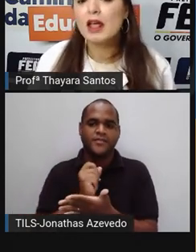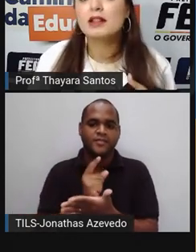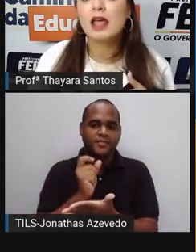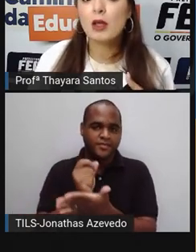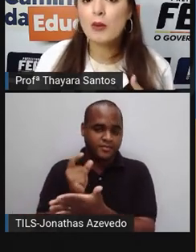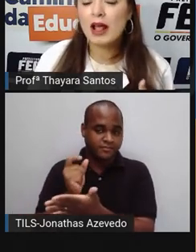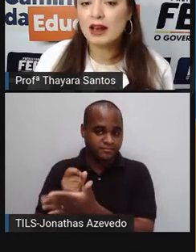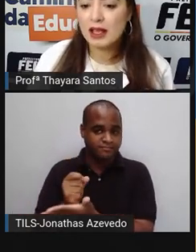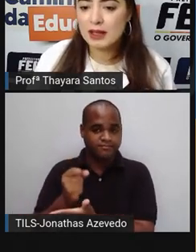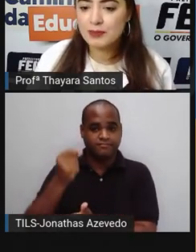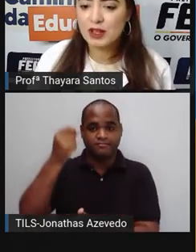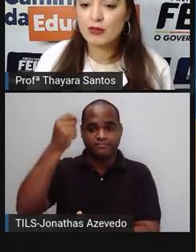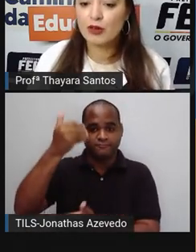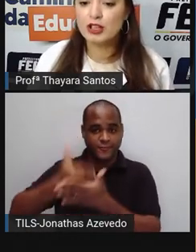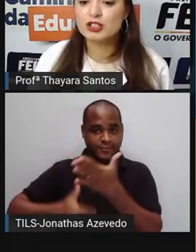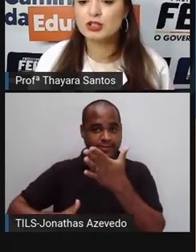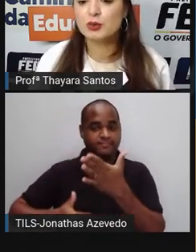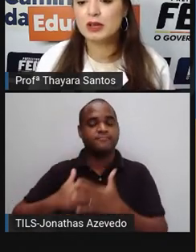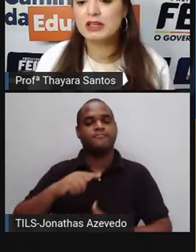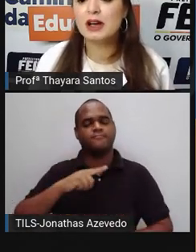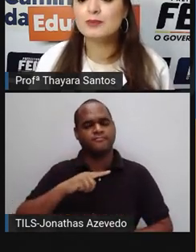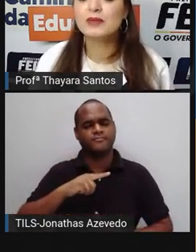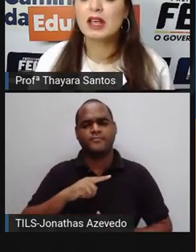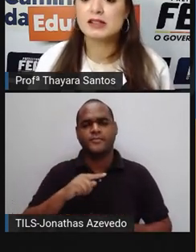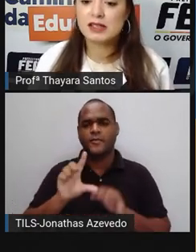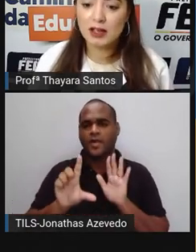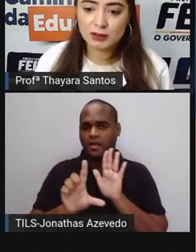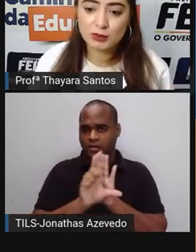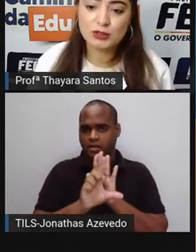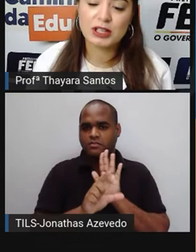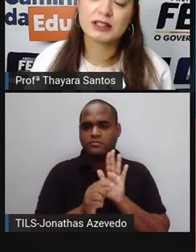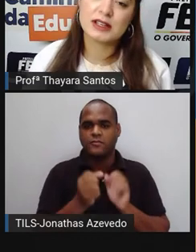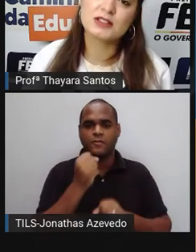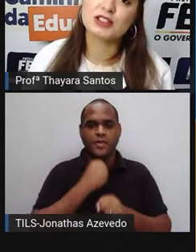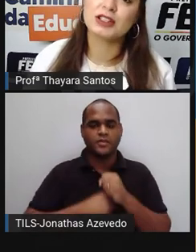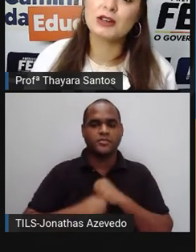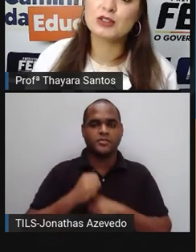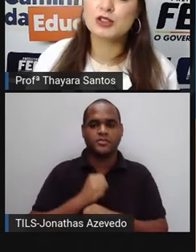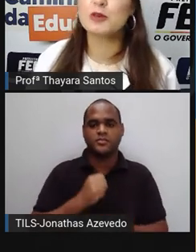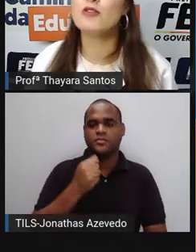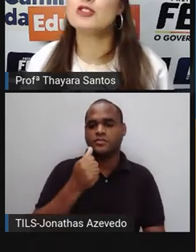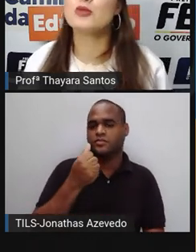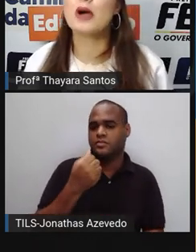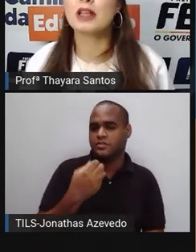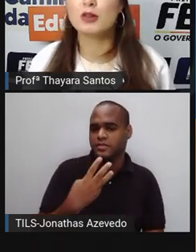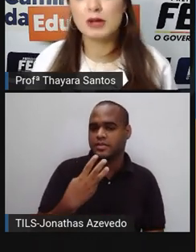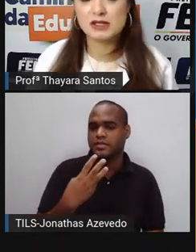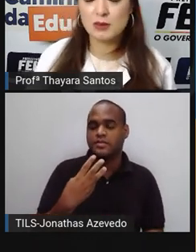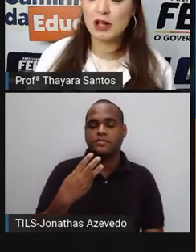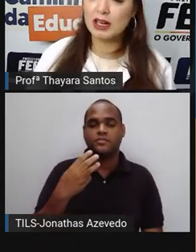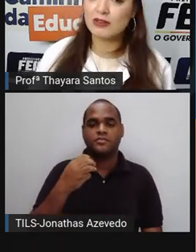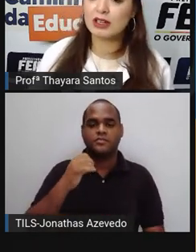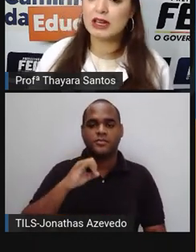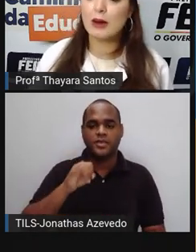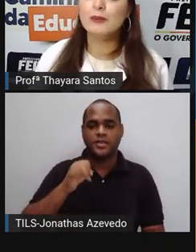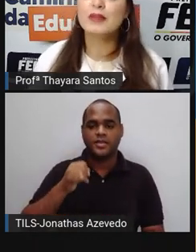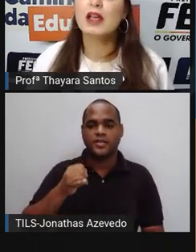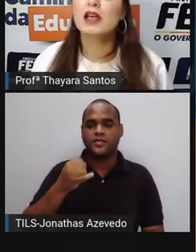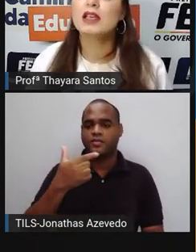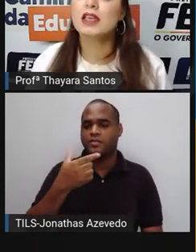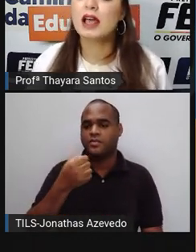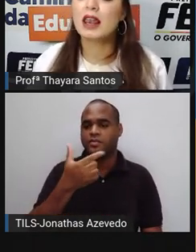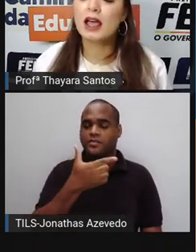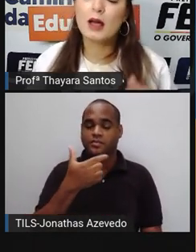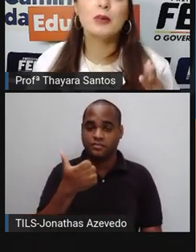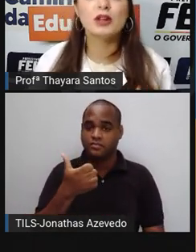ambientais tem uma lei que foi instituída esse ano no dia treze de Janeiro de 2021 Aqui no Brasil é uma lei federal